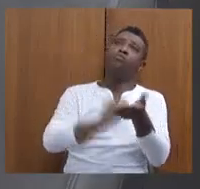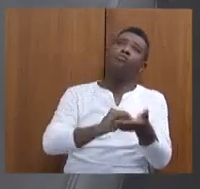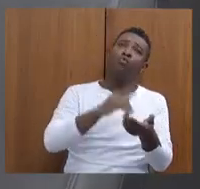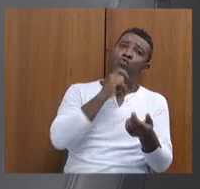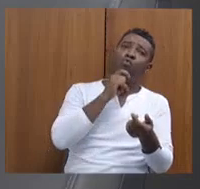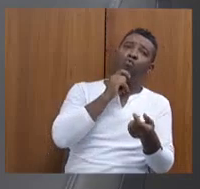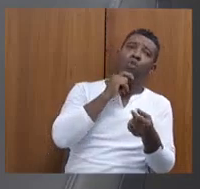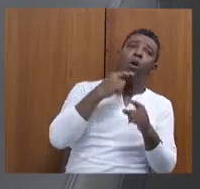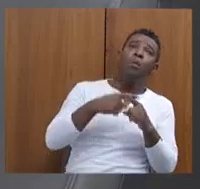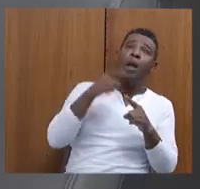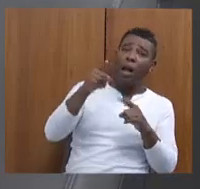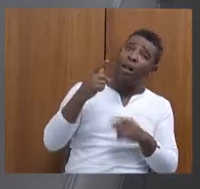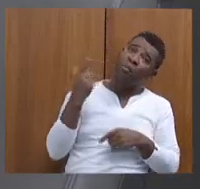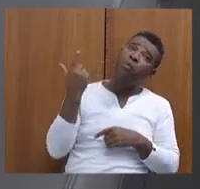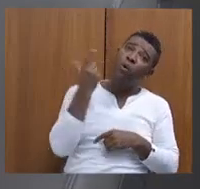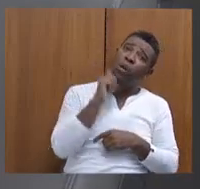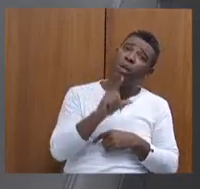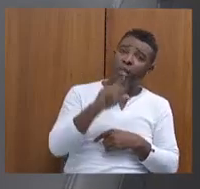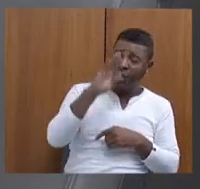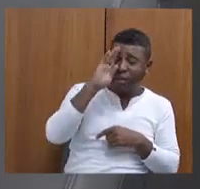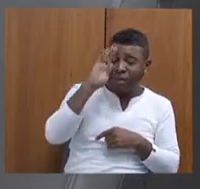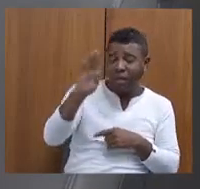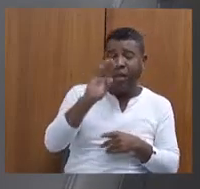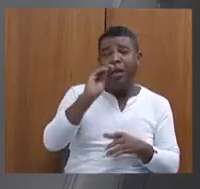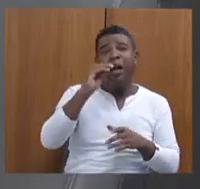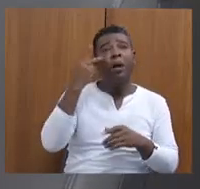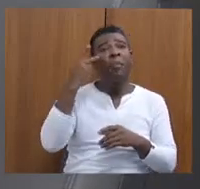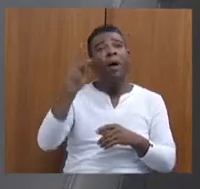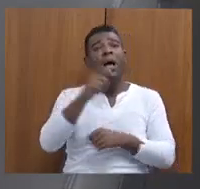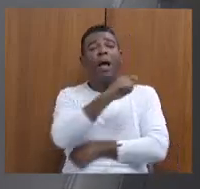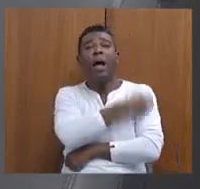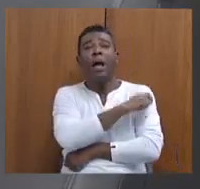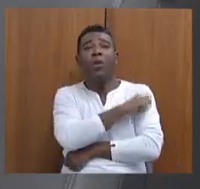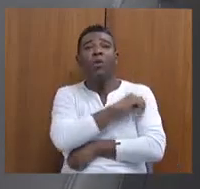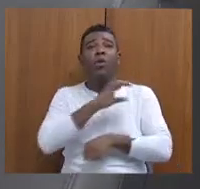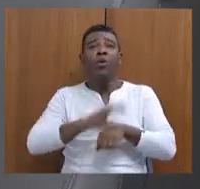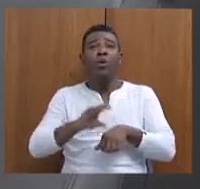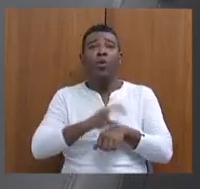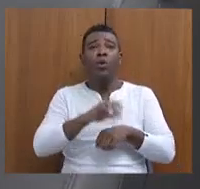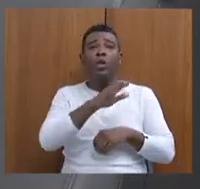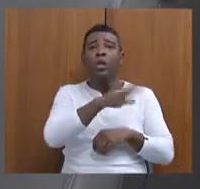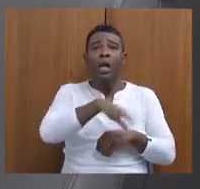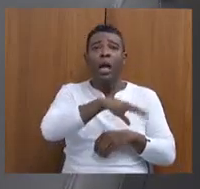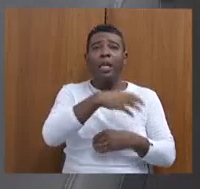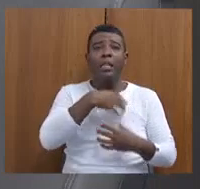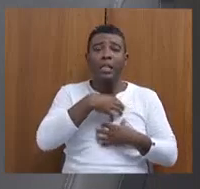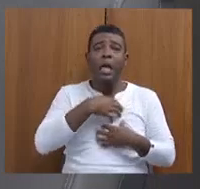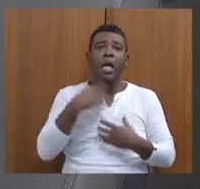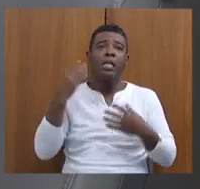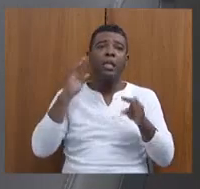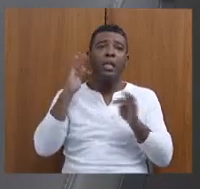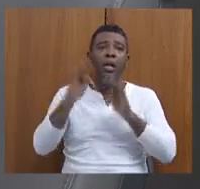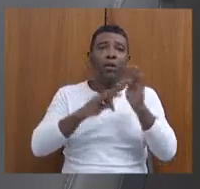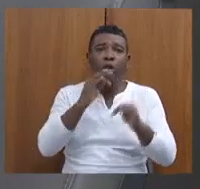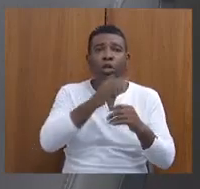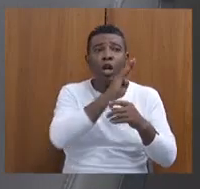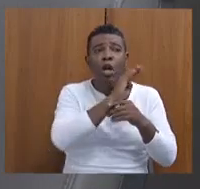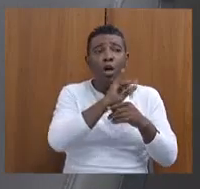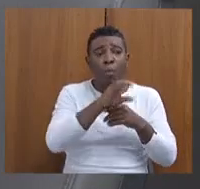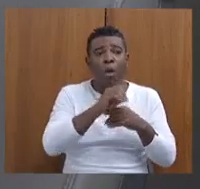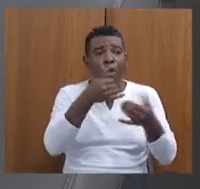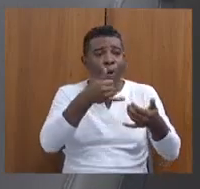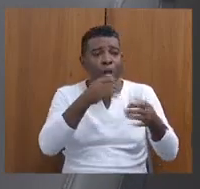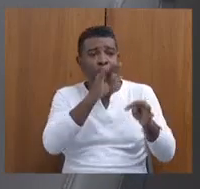que ela foi uma conquista muito grande para todos os alunos dos cursos das áreas de ciência e tecnologia como os cursos de biotecnologia de